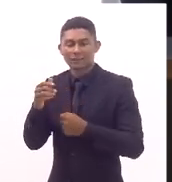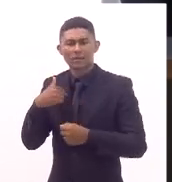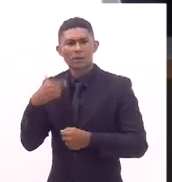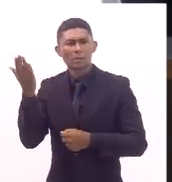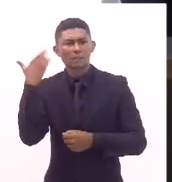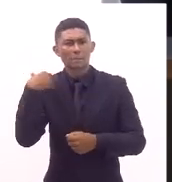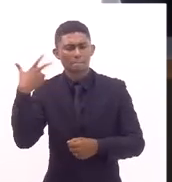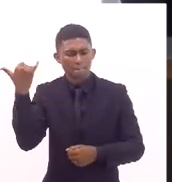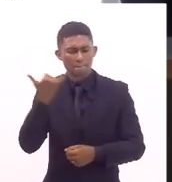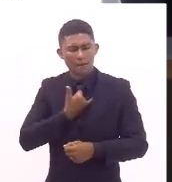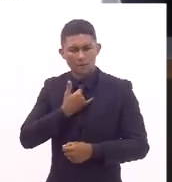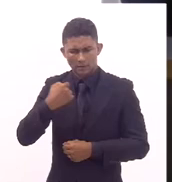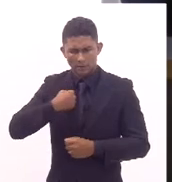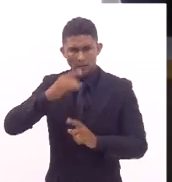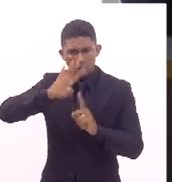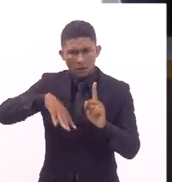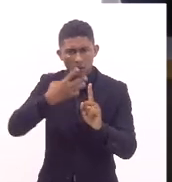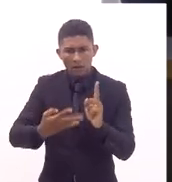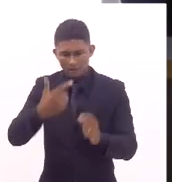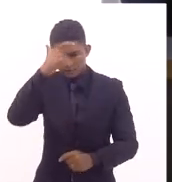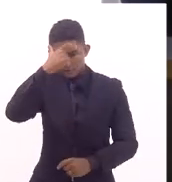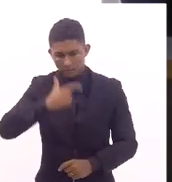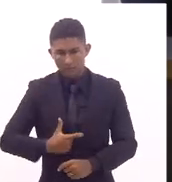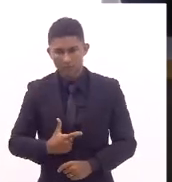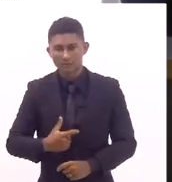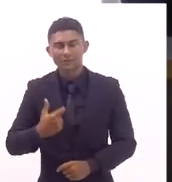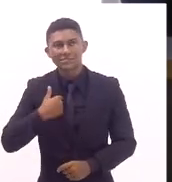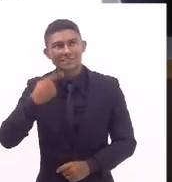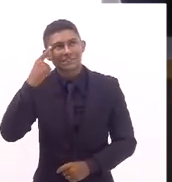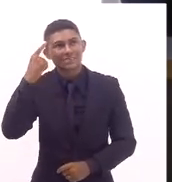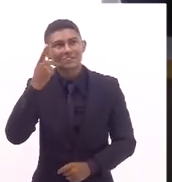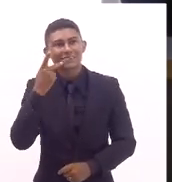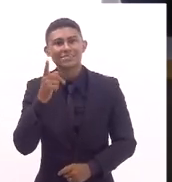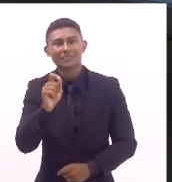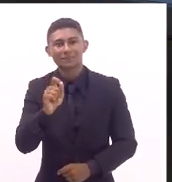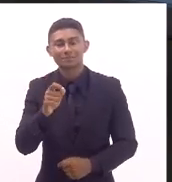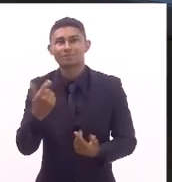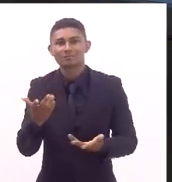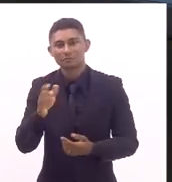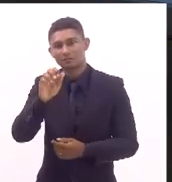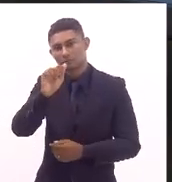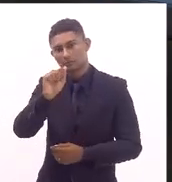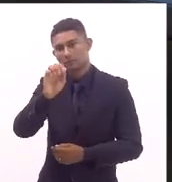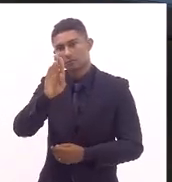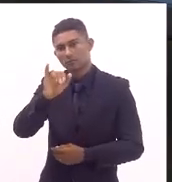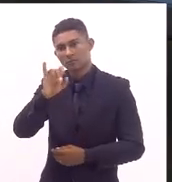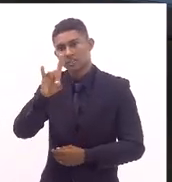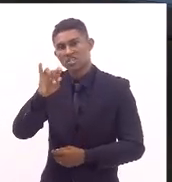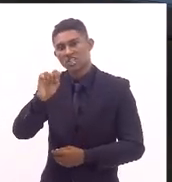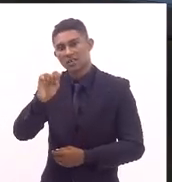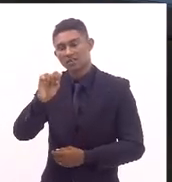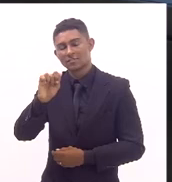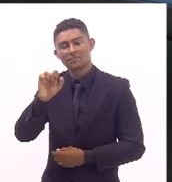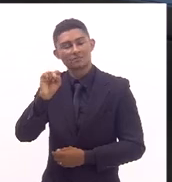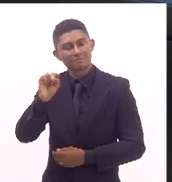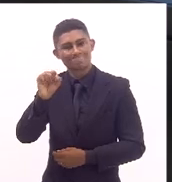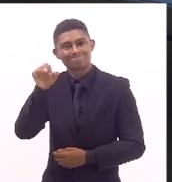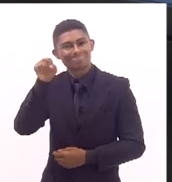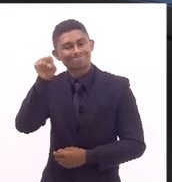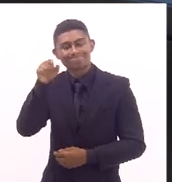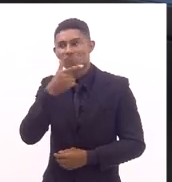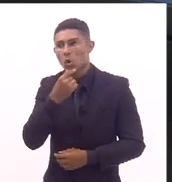homenagem eu falei e Abdias do Nascimento o homem